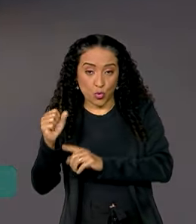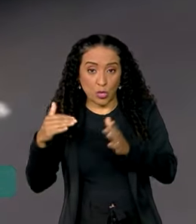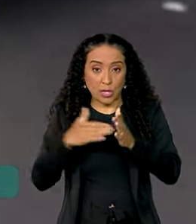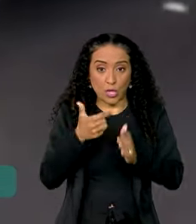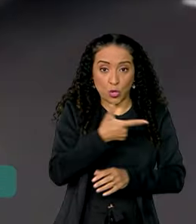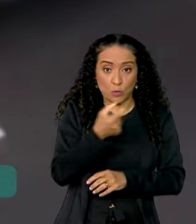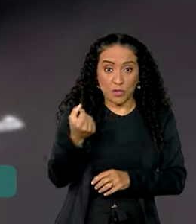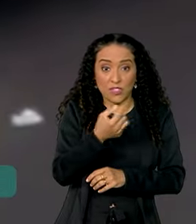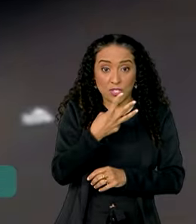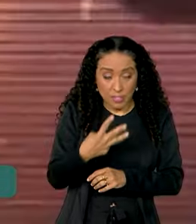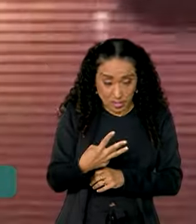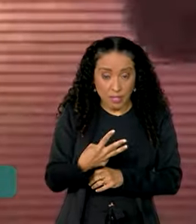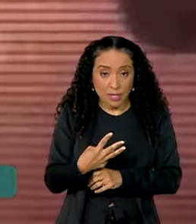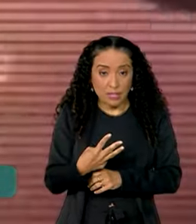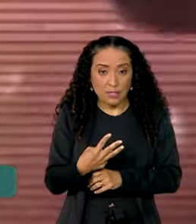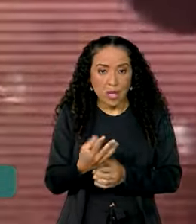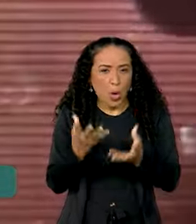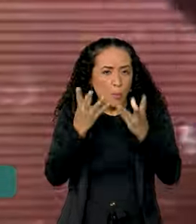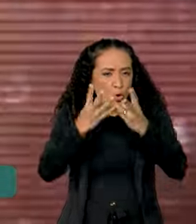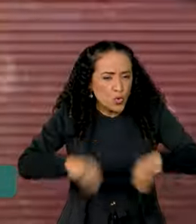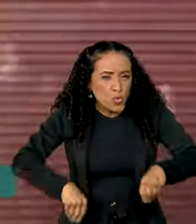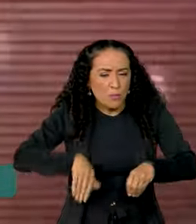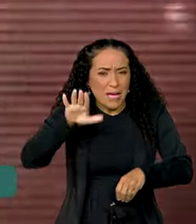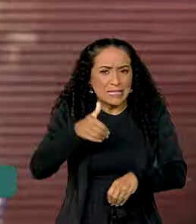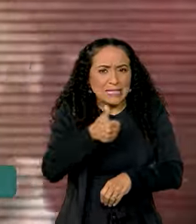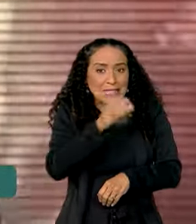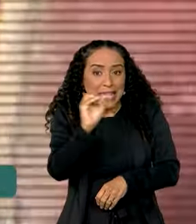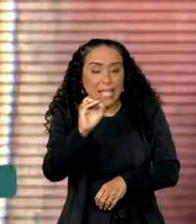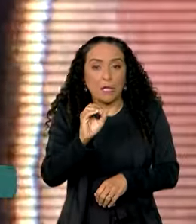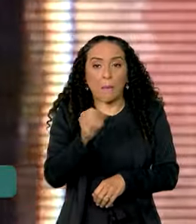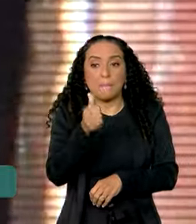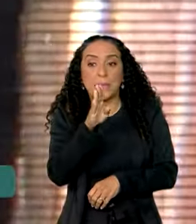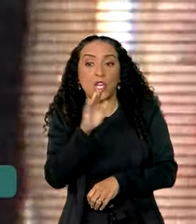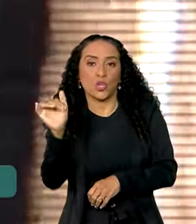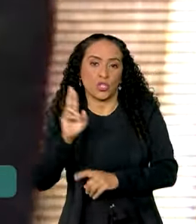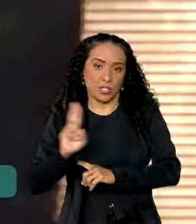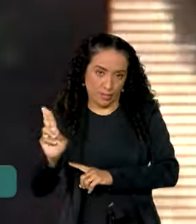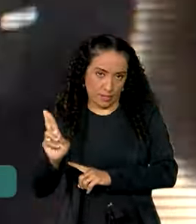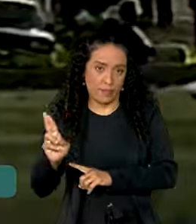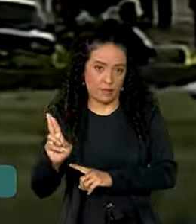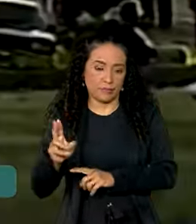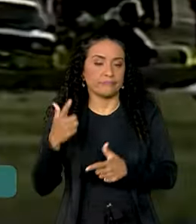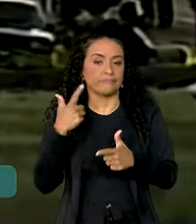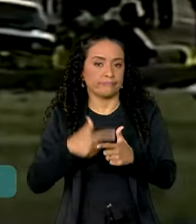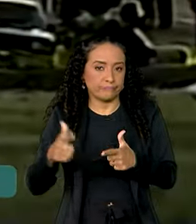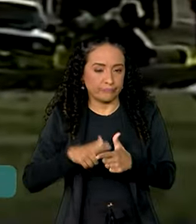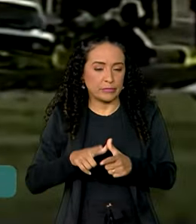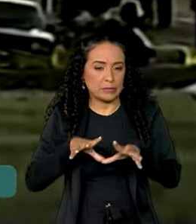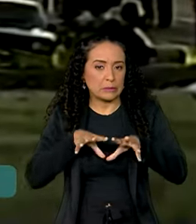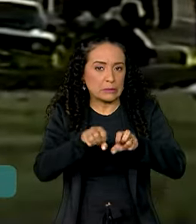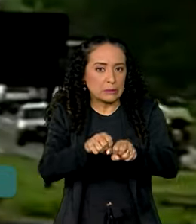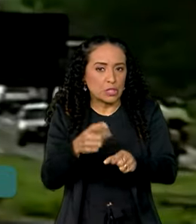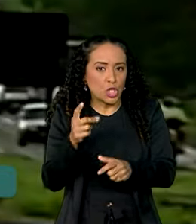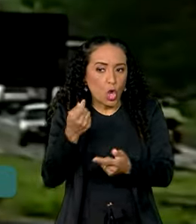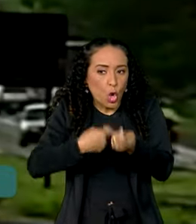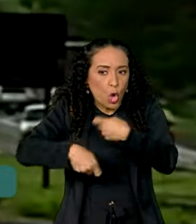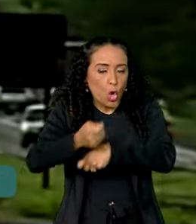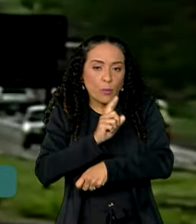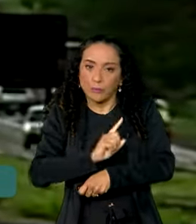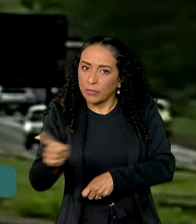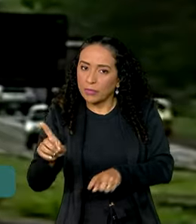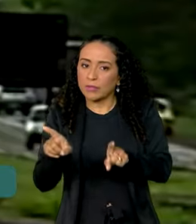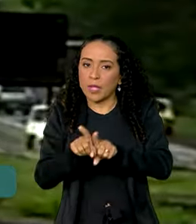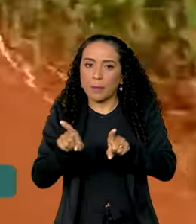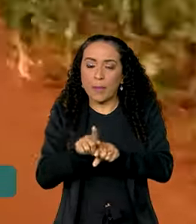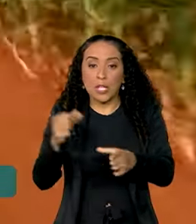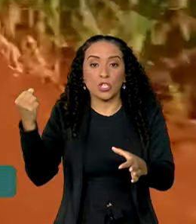e 2023 o prejuízo foi de R 10 bilhões de reais problema que afeta não só a economia mas